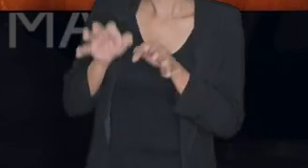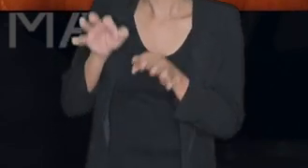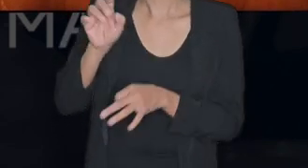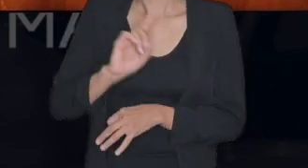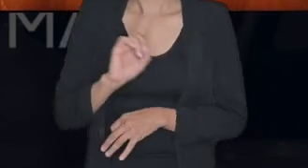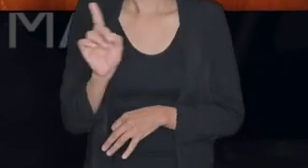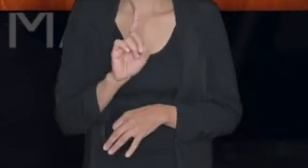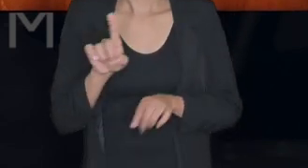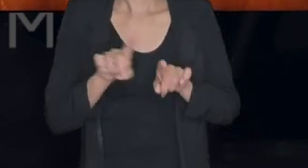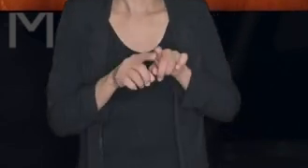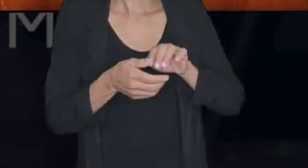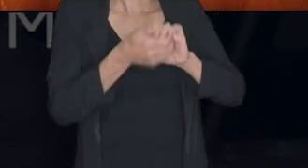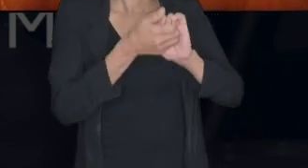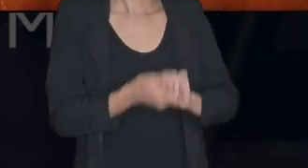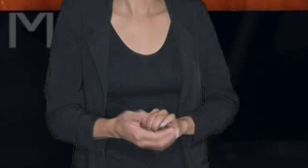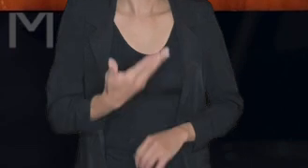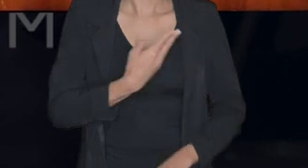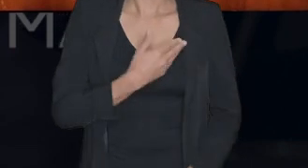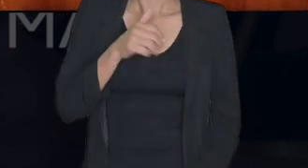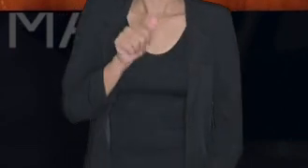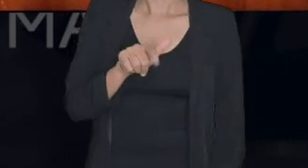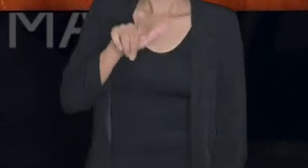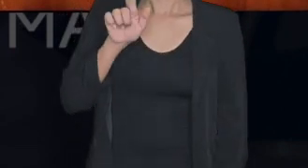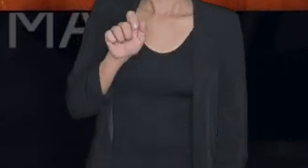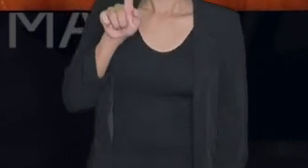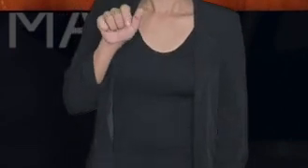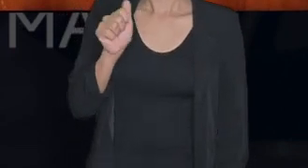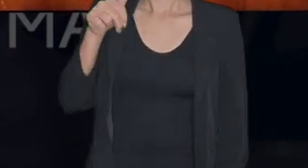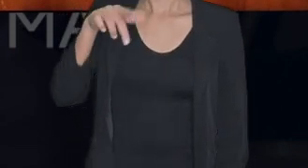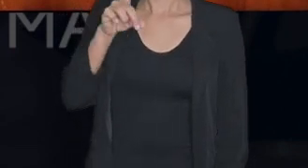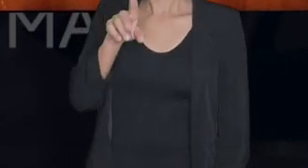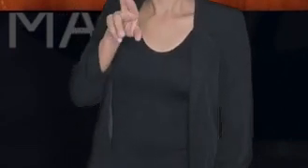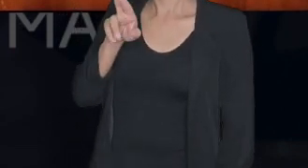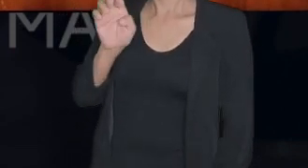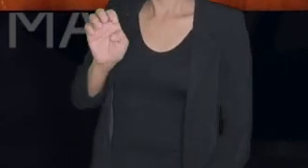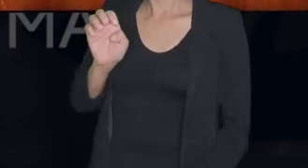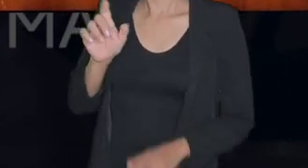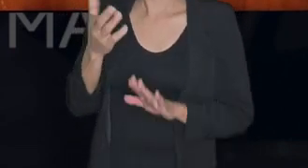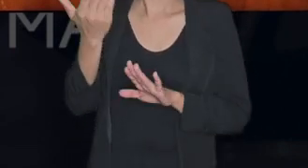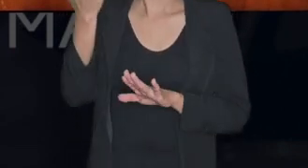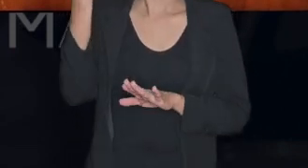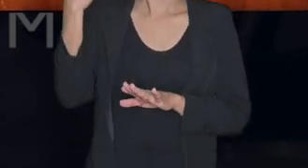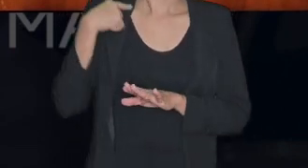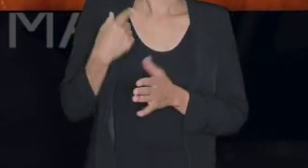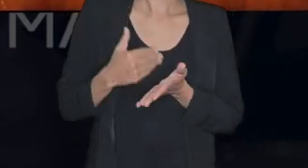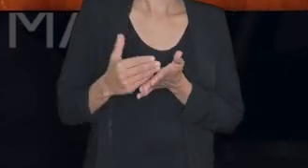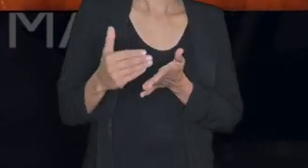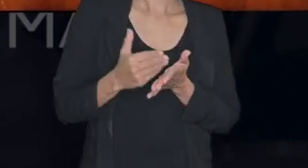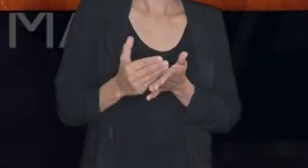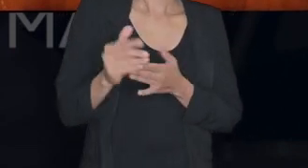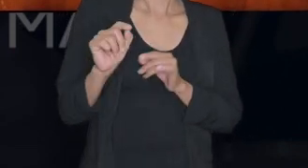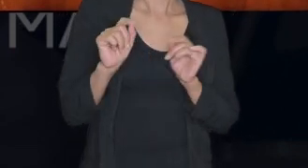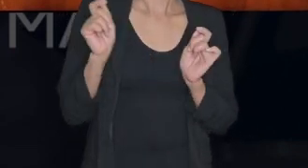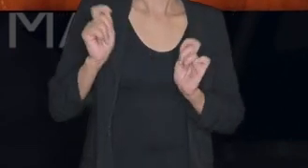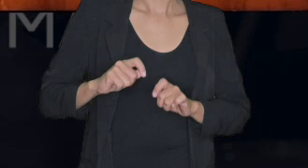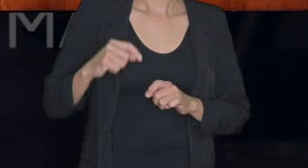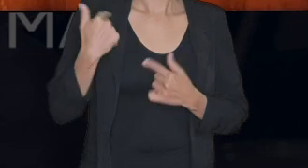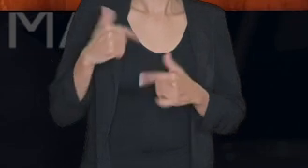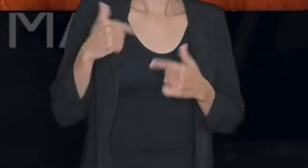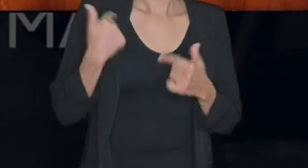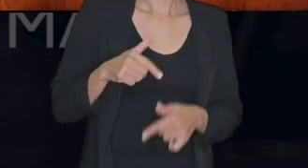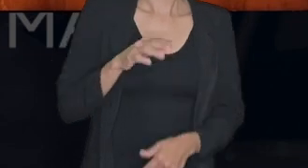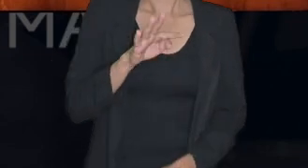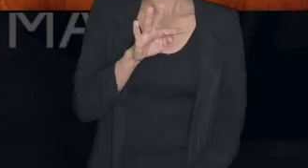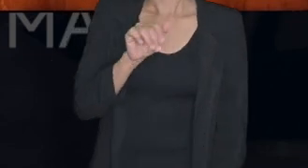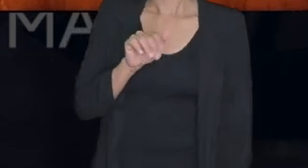Arcaro, já desde do início da profissão de tabelião, de oficial de registro, já o